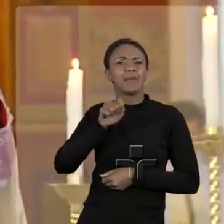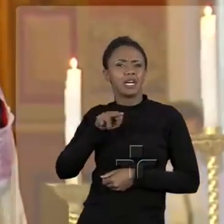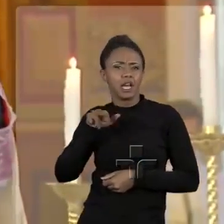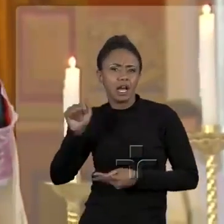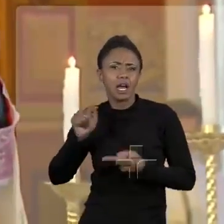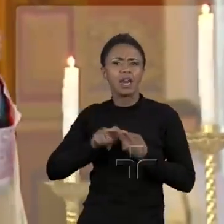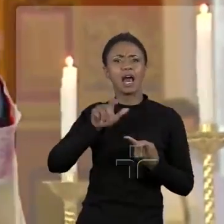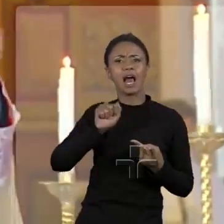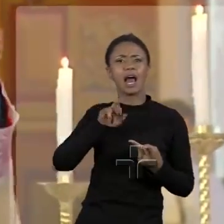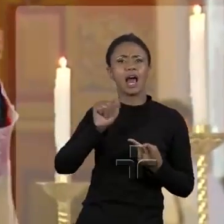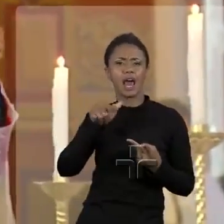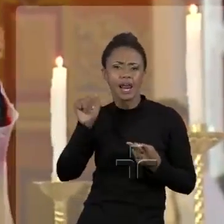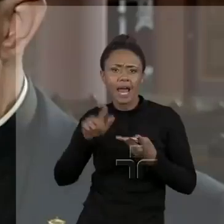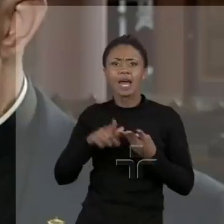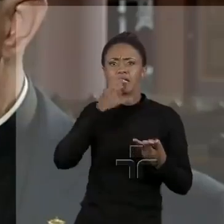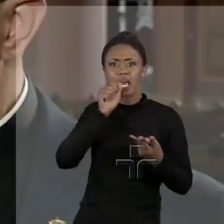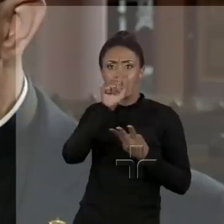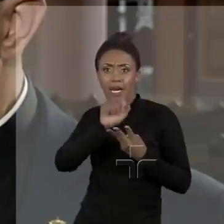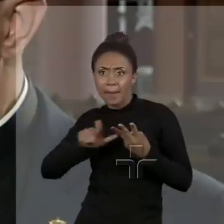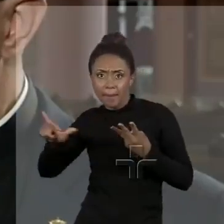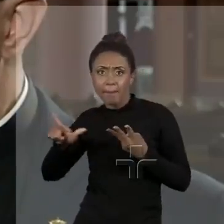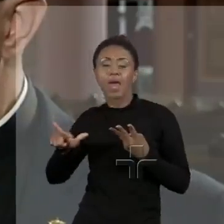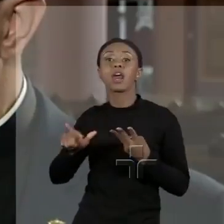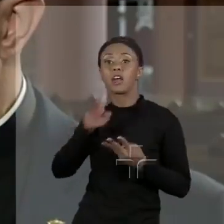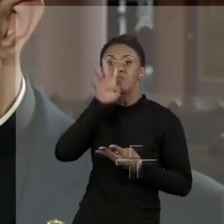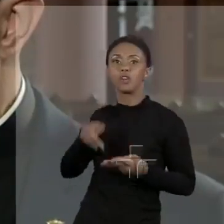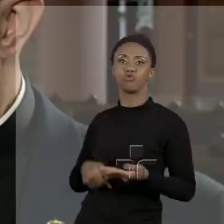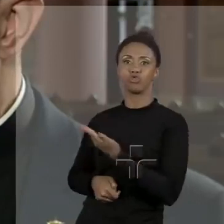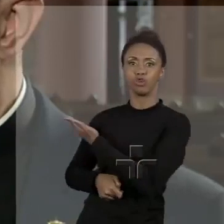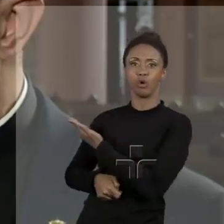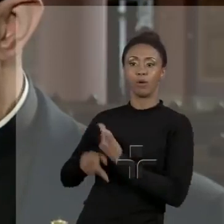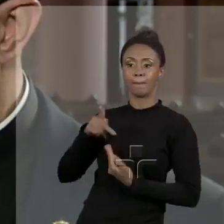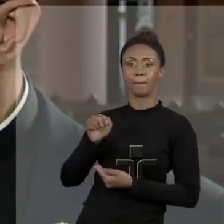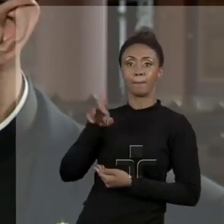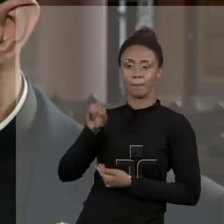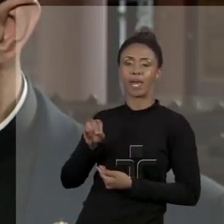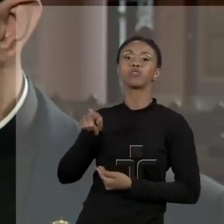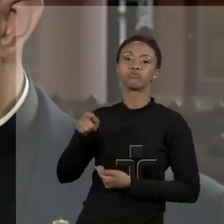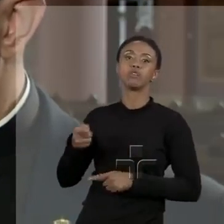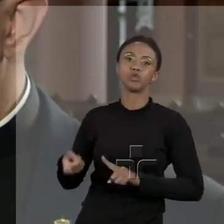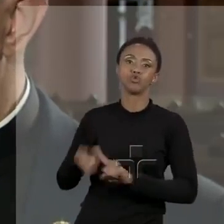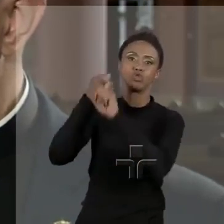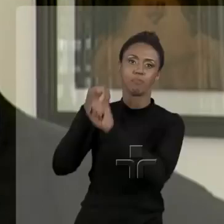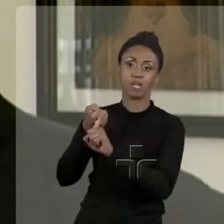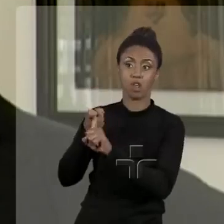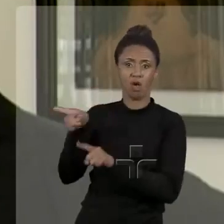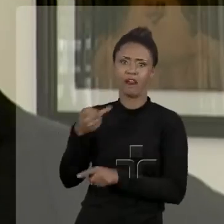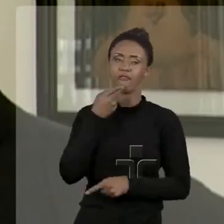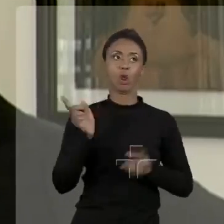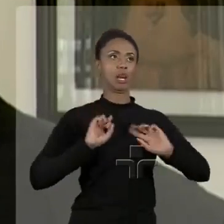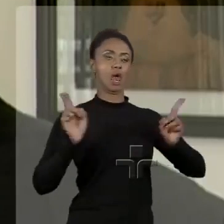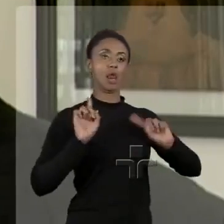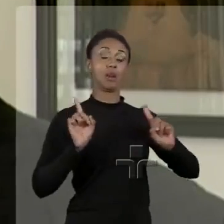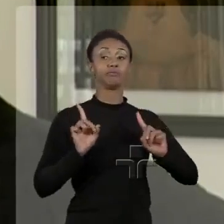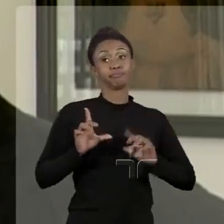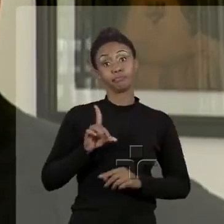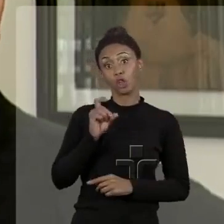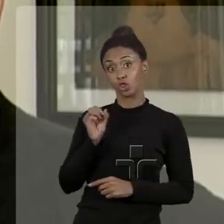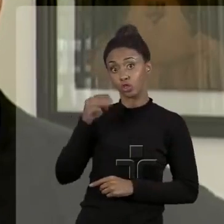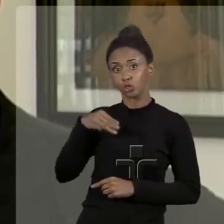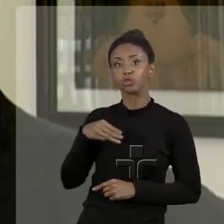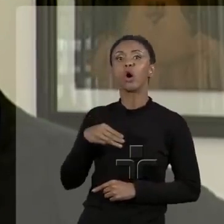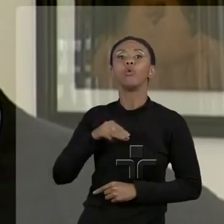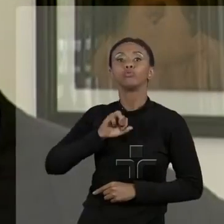padre Pedro Leandro Ricardo, que foi suspenso das atividades. Ele negou as acusações. Dom Wilson foi